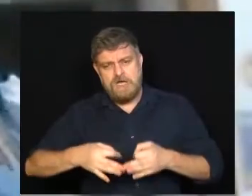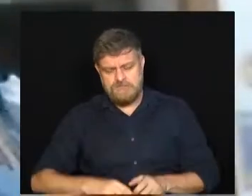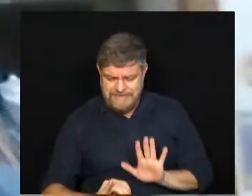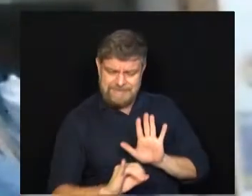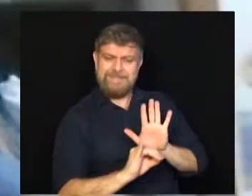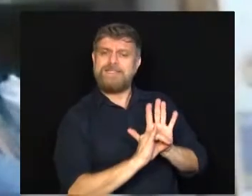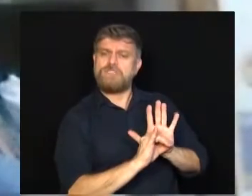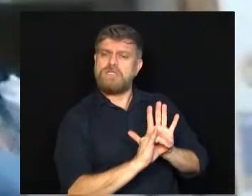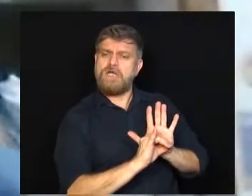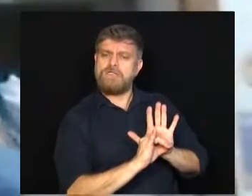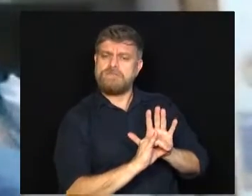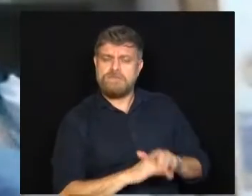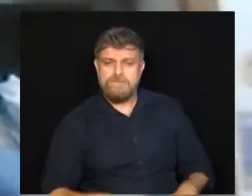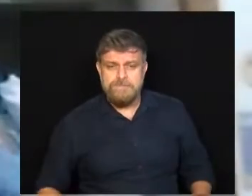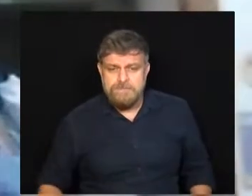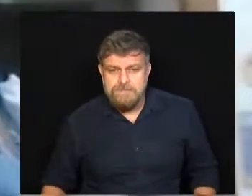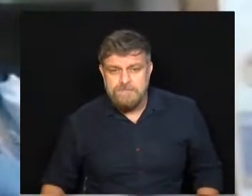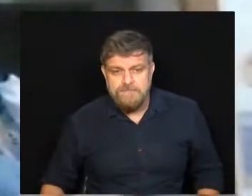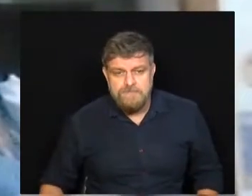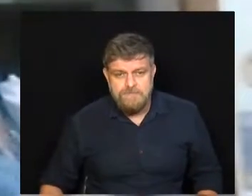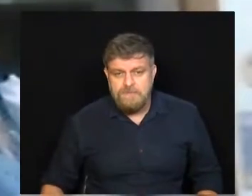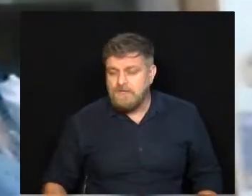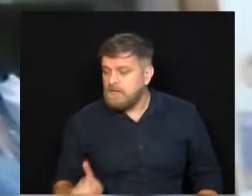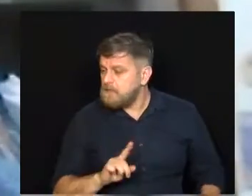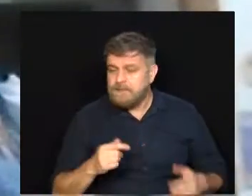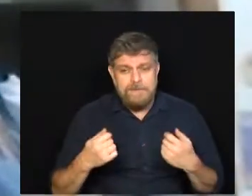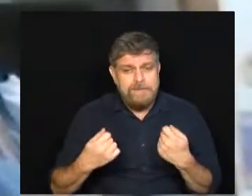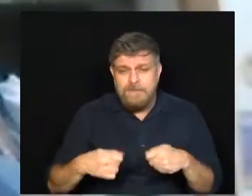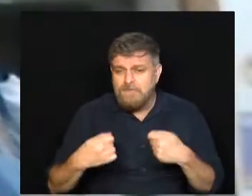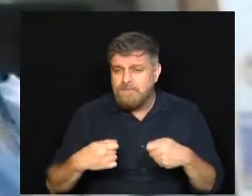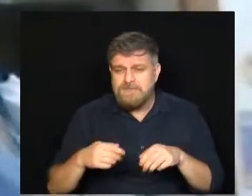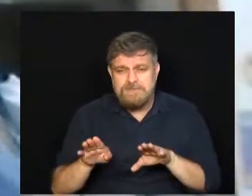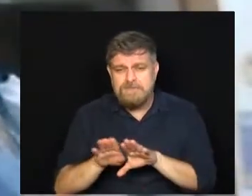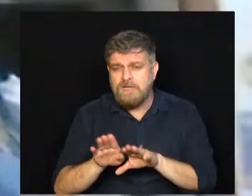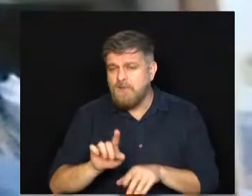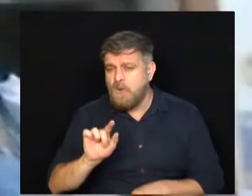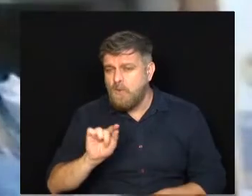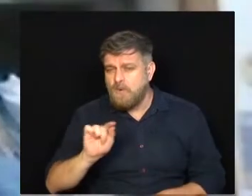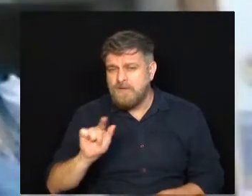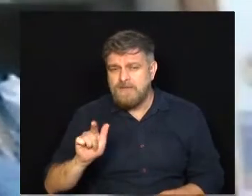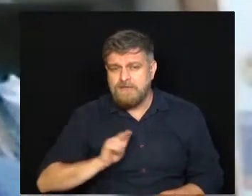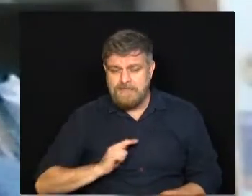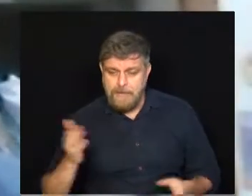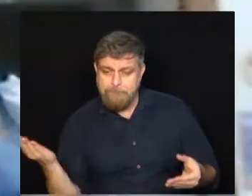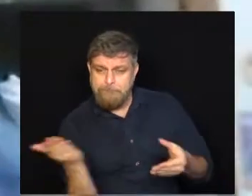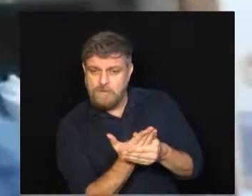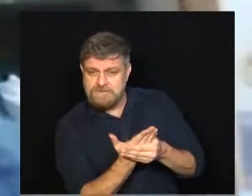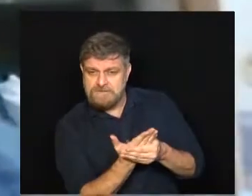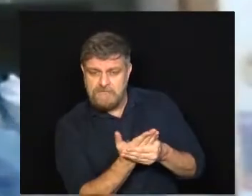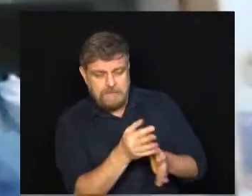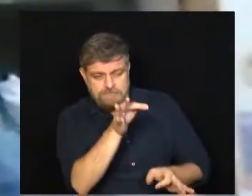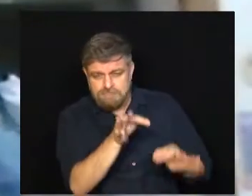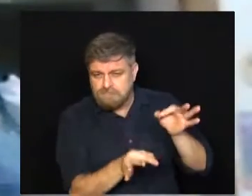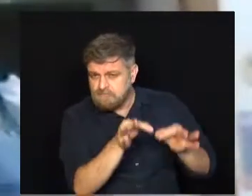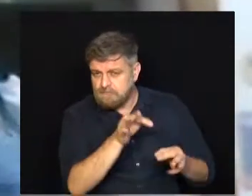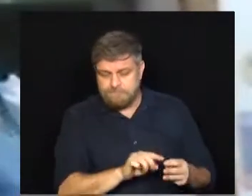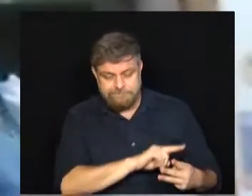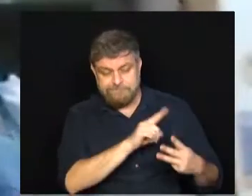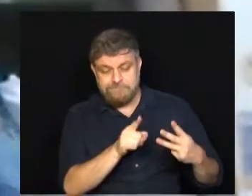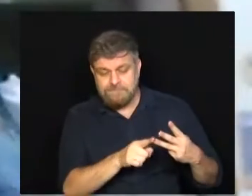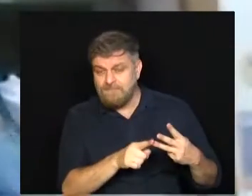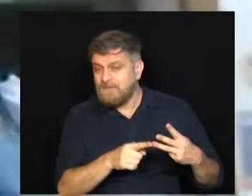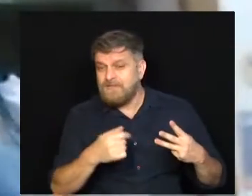identidade. Não necessita mais de processo judicial e não